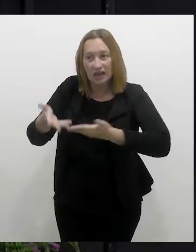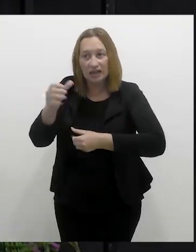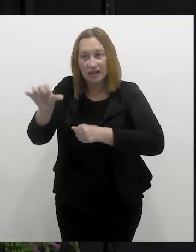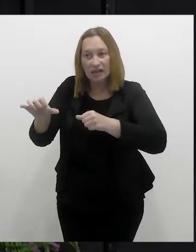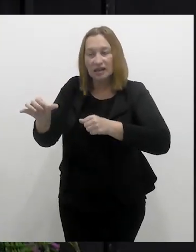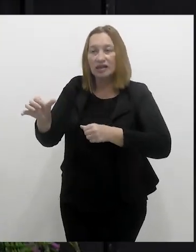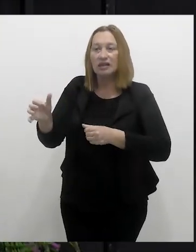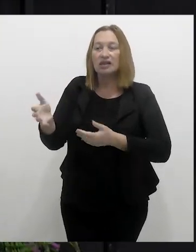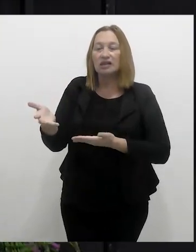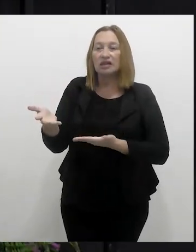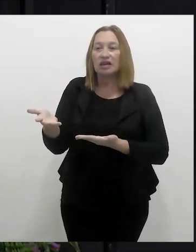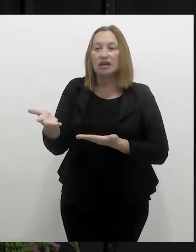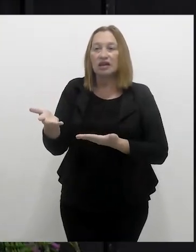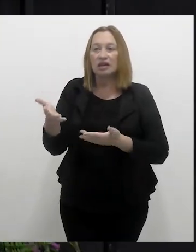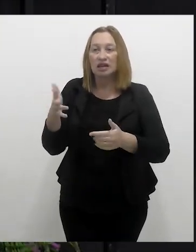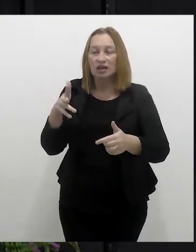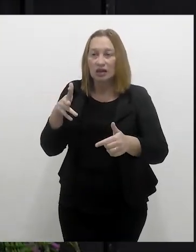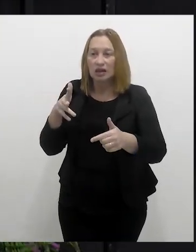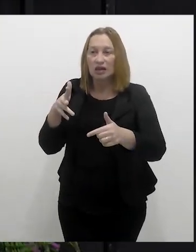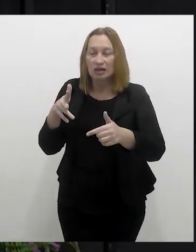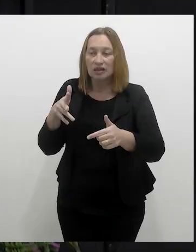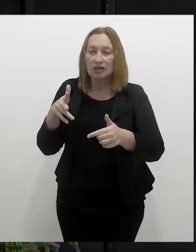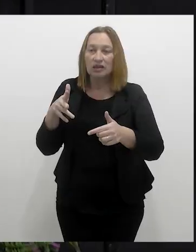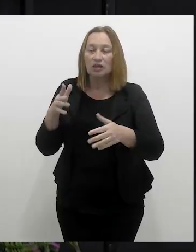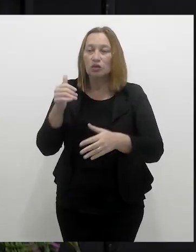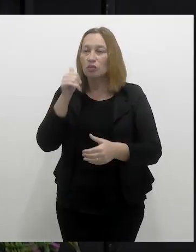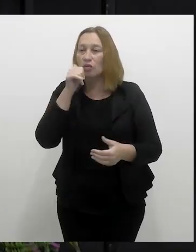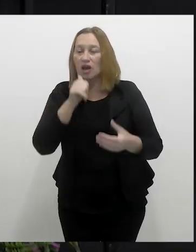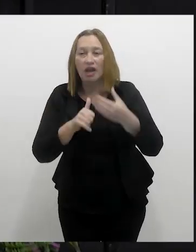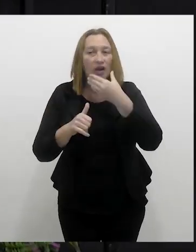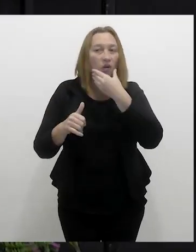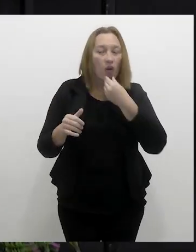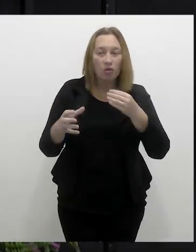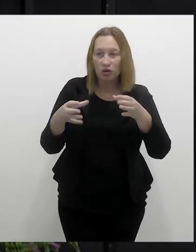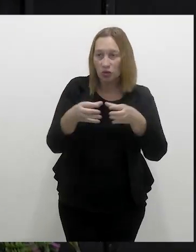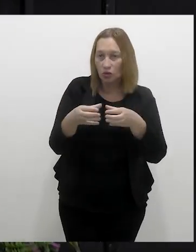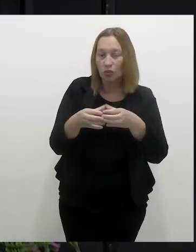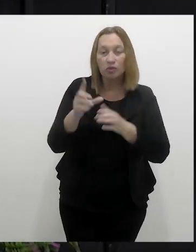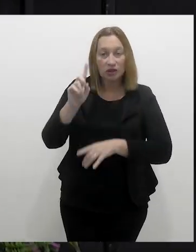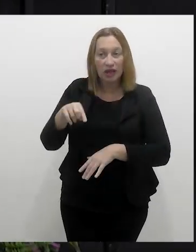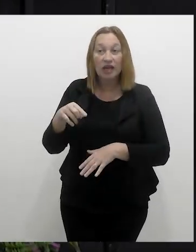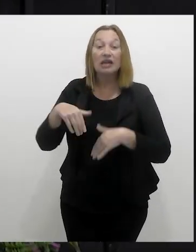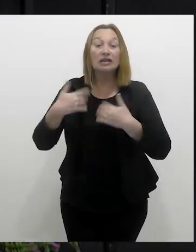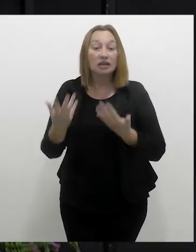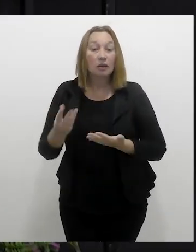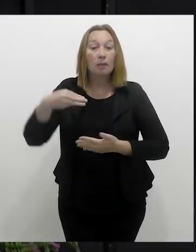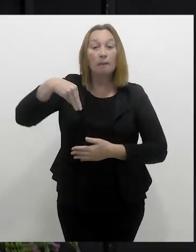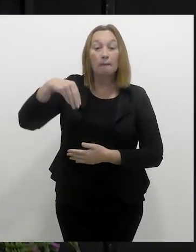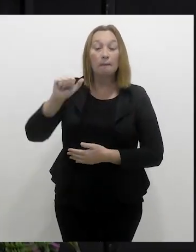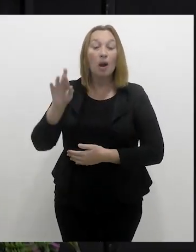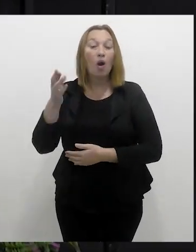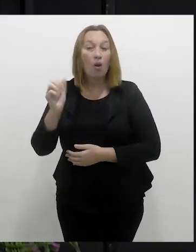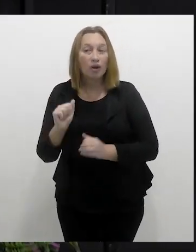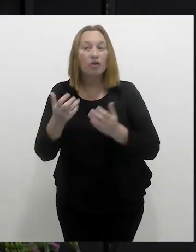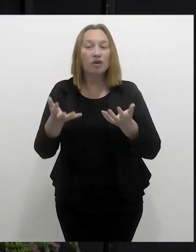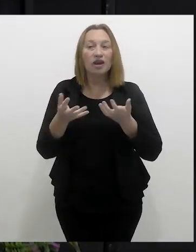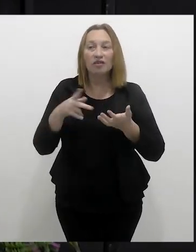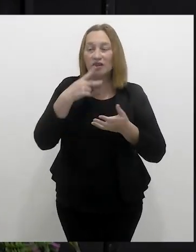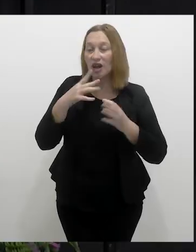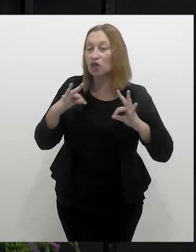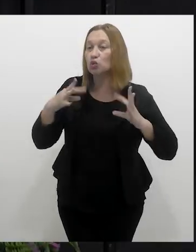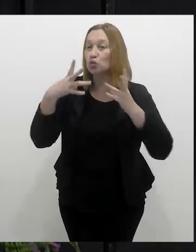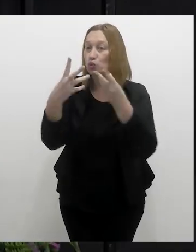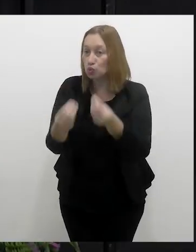e da interferência do homem, da mulher, no caso, né, do grupo de mulheres. E aí, Maura, eu quero culminar